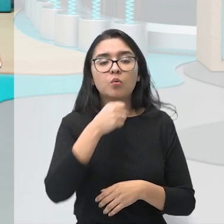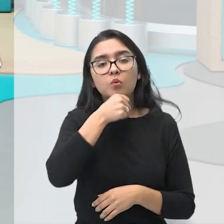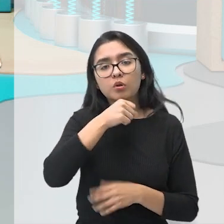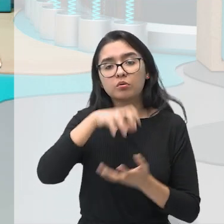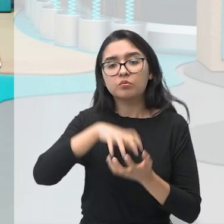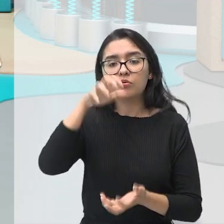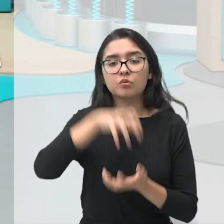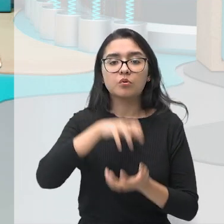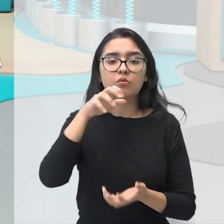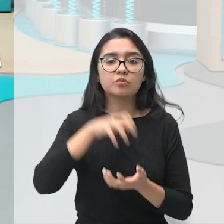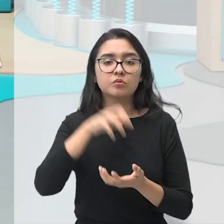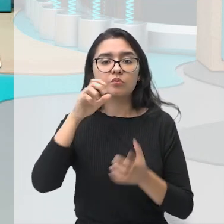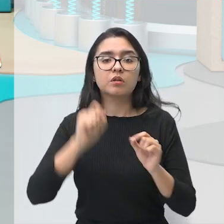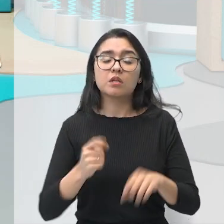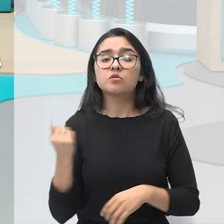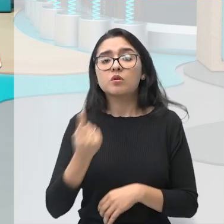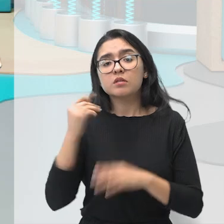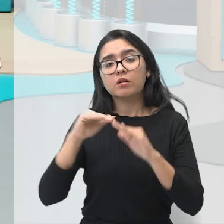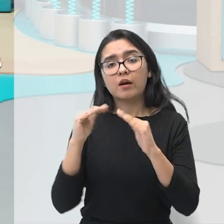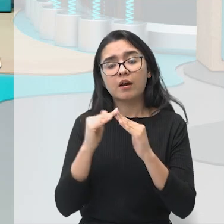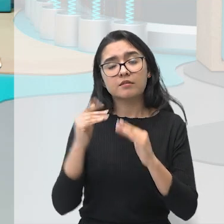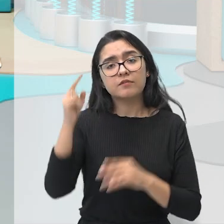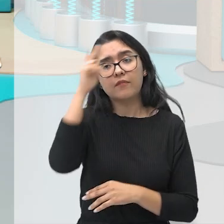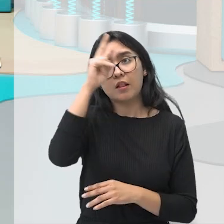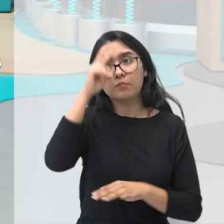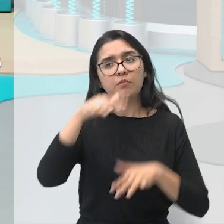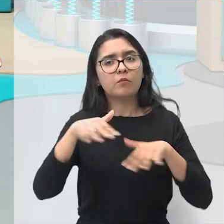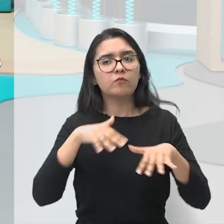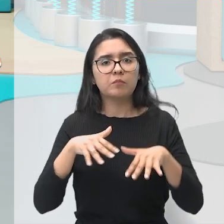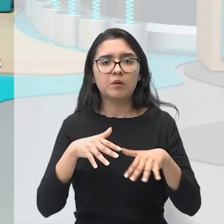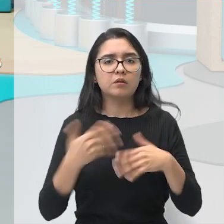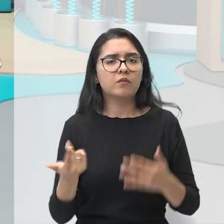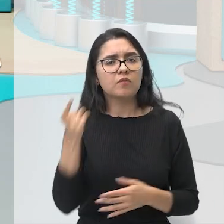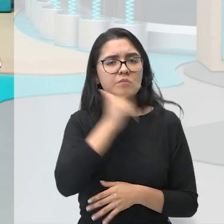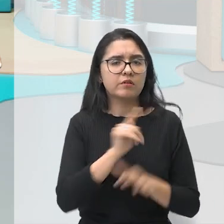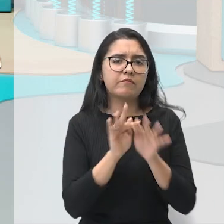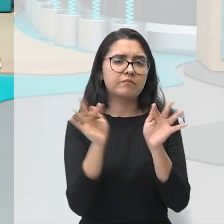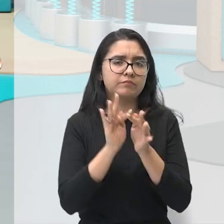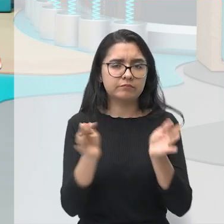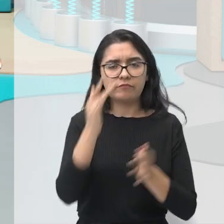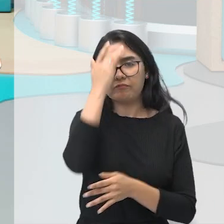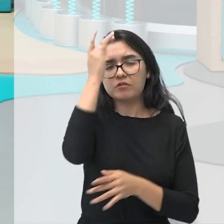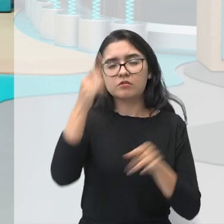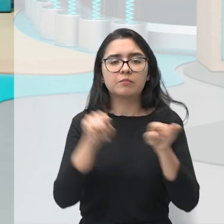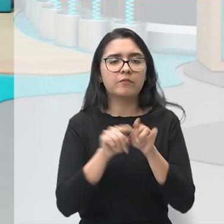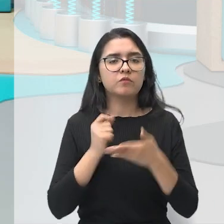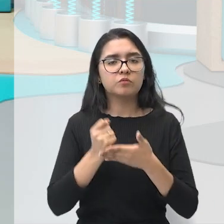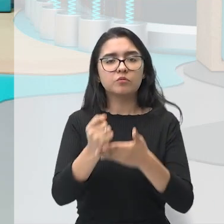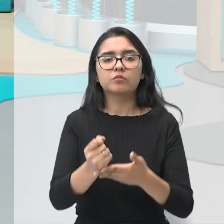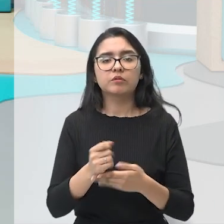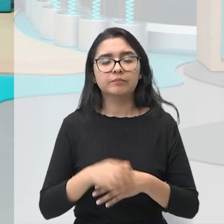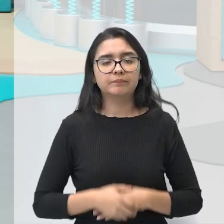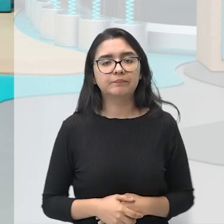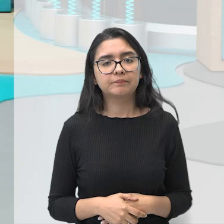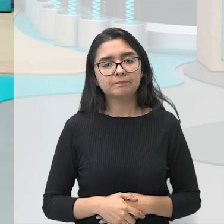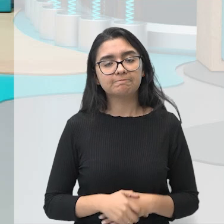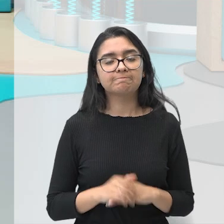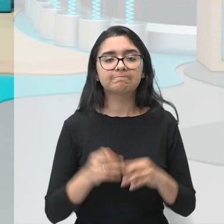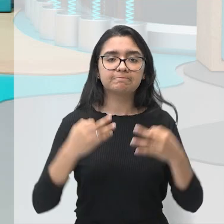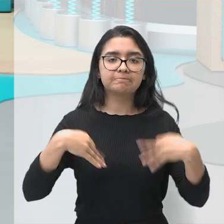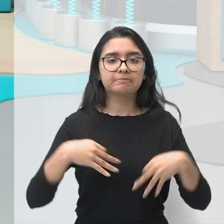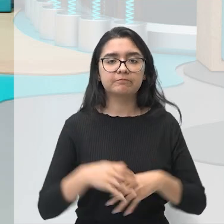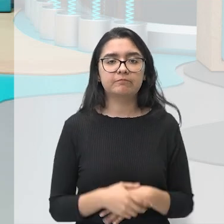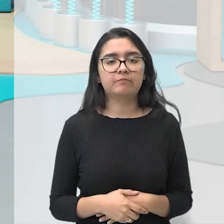vai lembrar do movimento da bocha e, de certo modo, essa modalidade vai auxiliar ele neste momento.